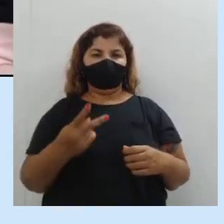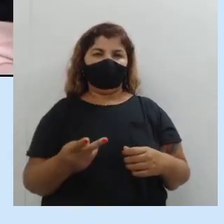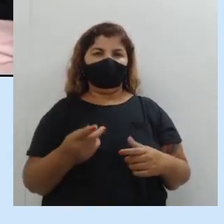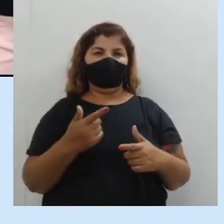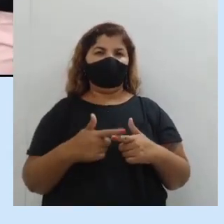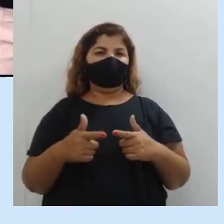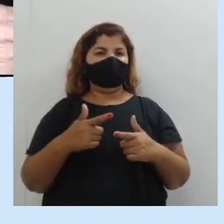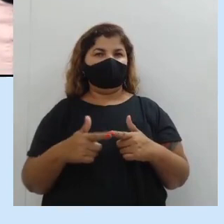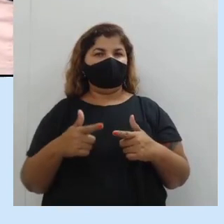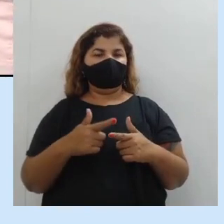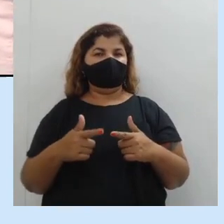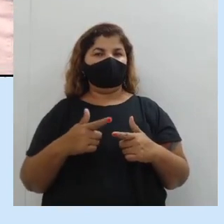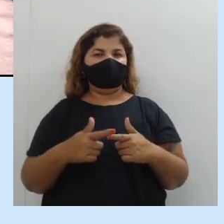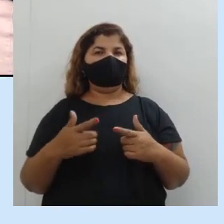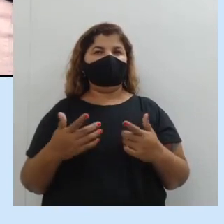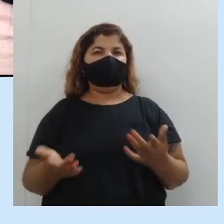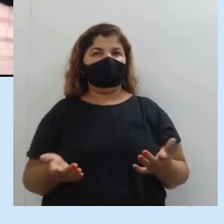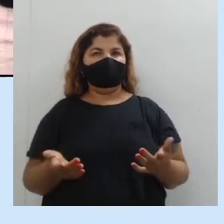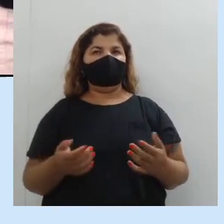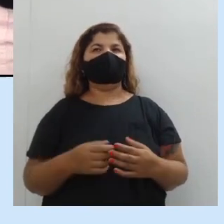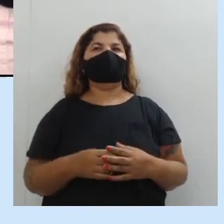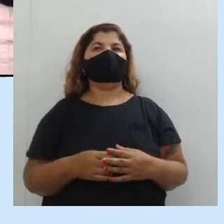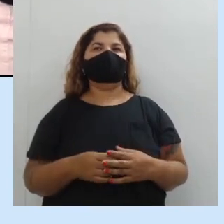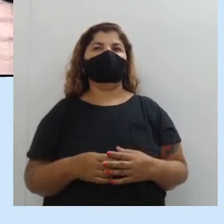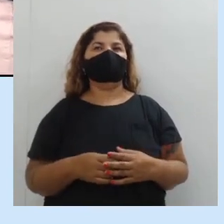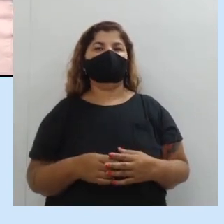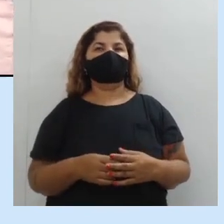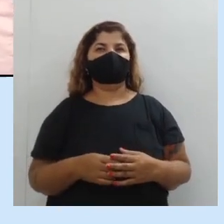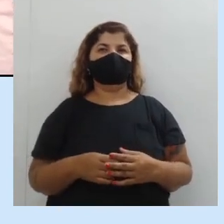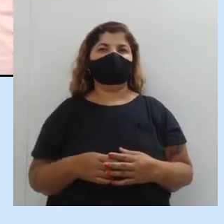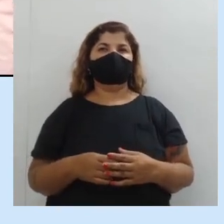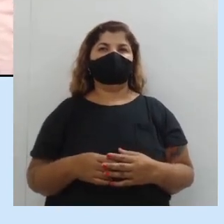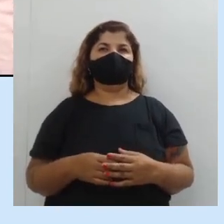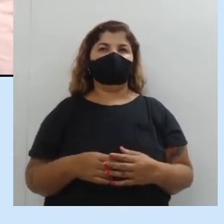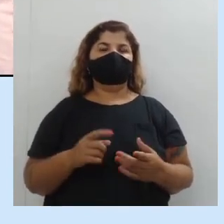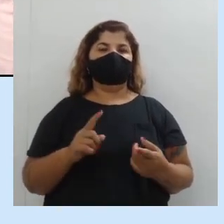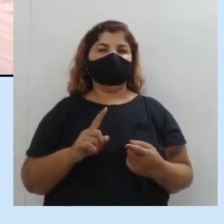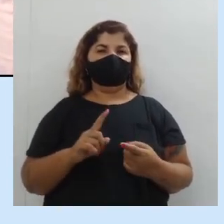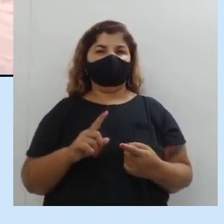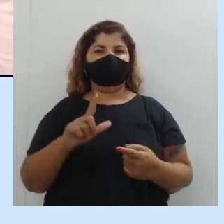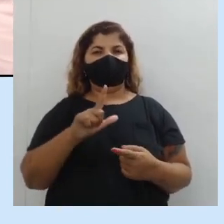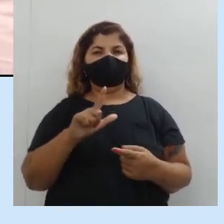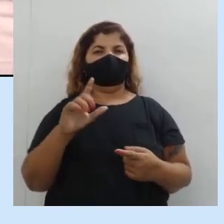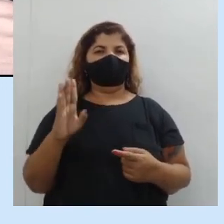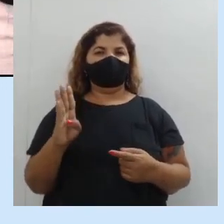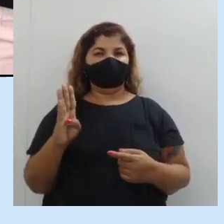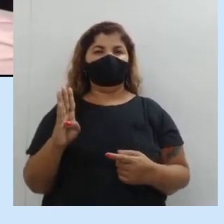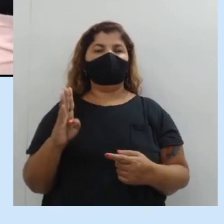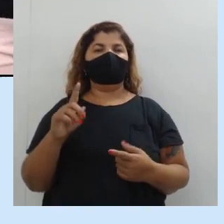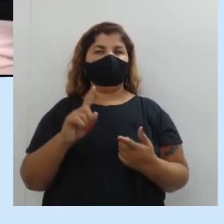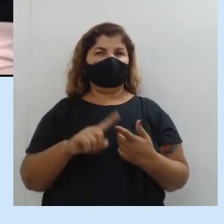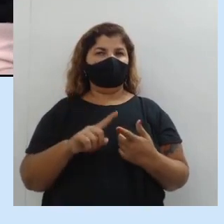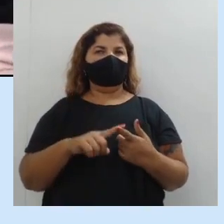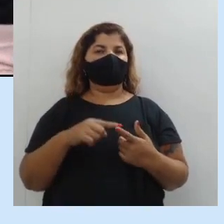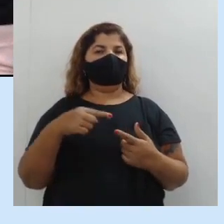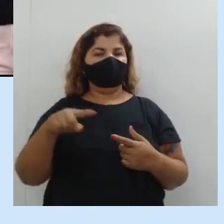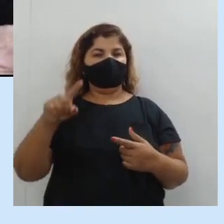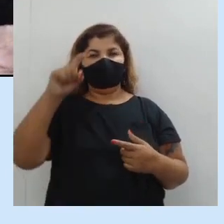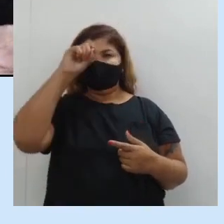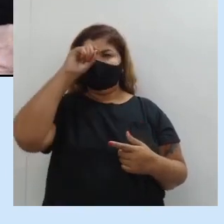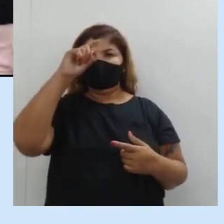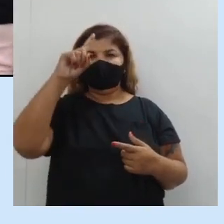Porque vocês vão ver comigo que ele foi internado em hospício, Lima Barreto, né?